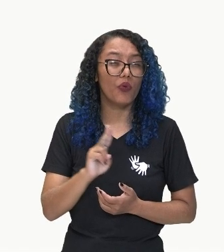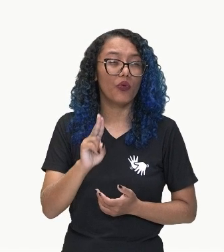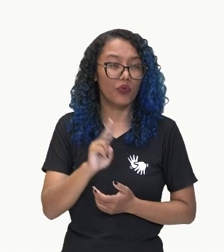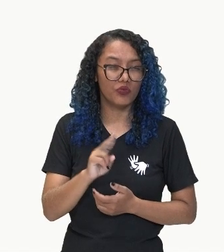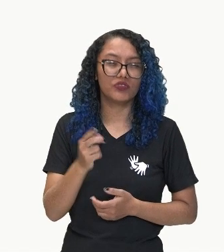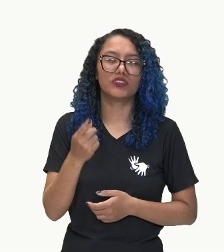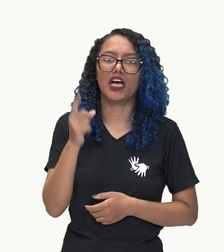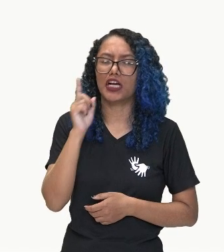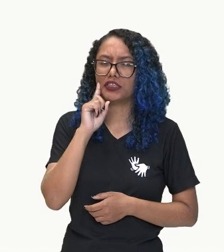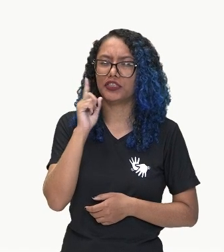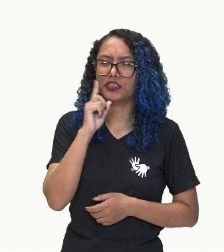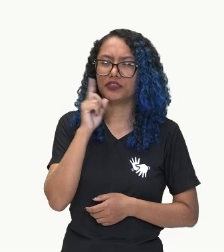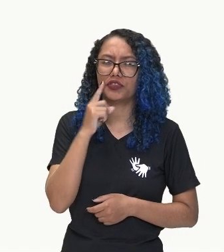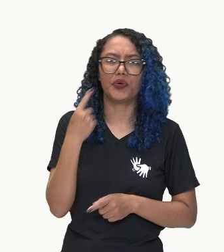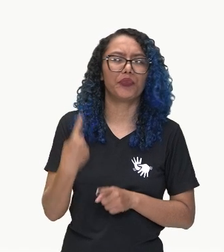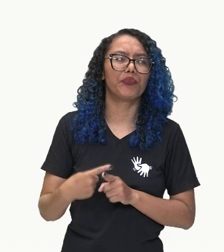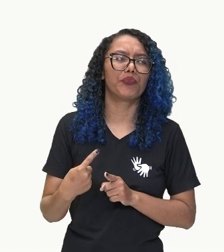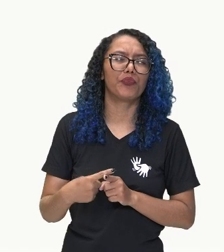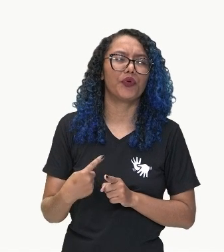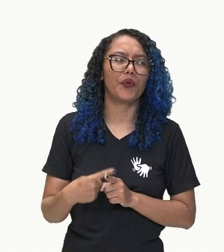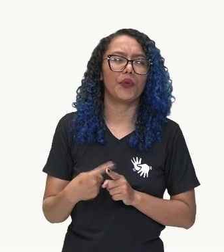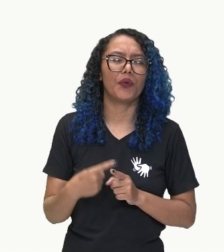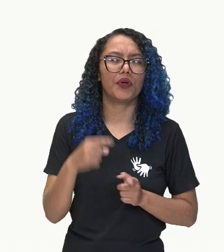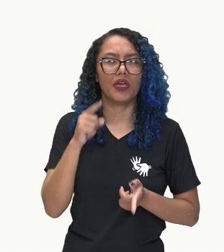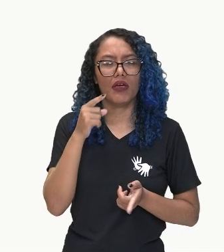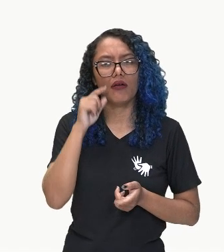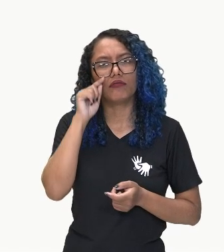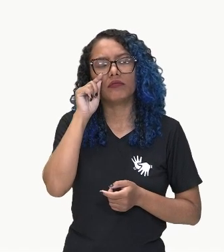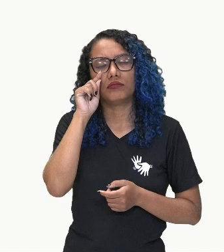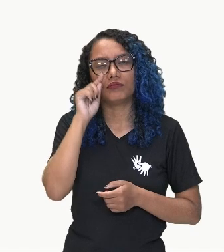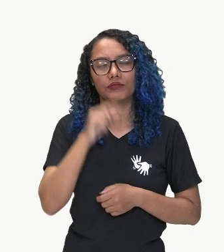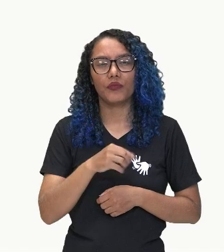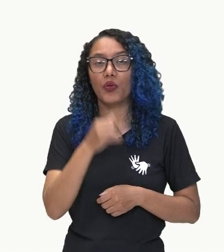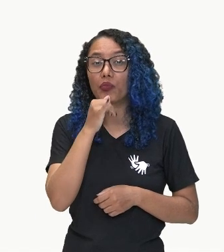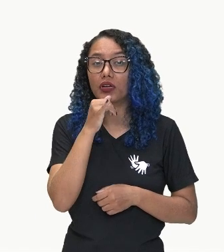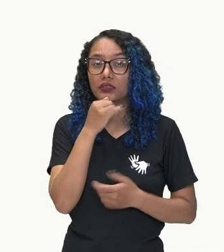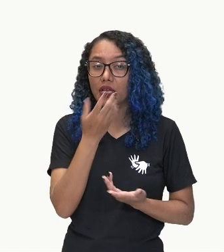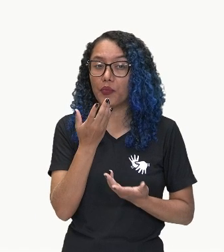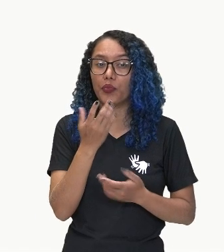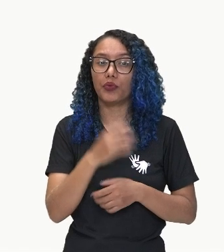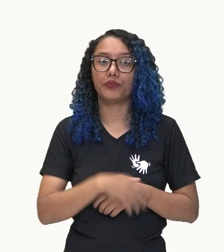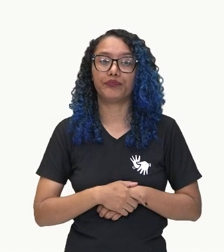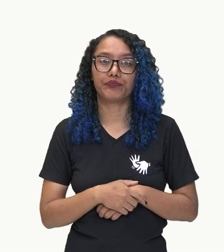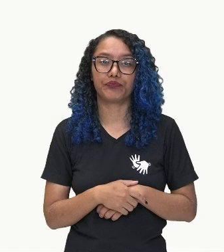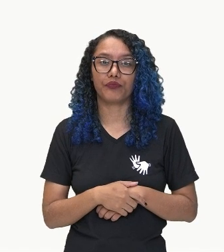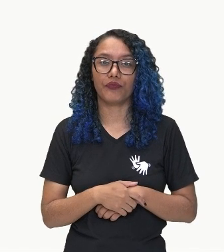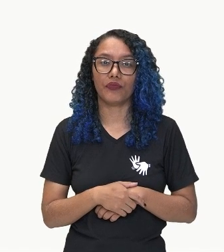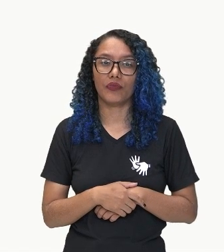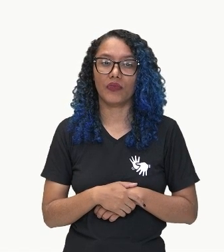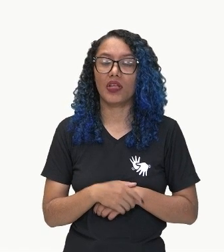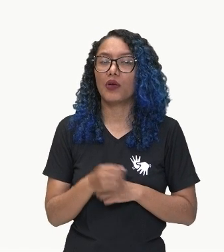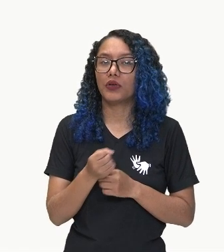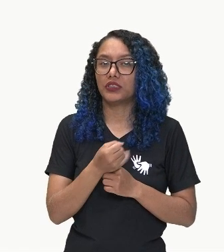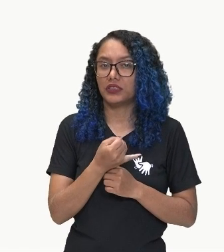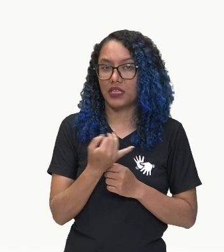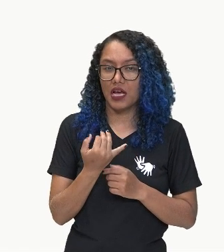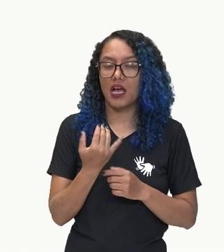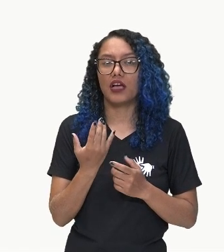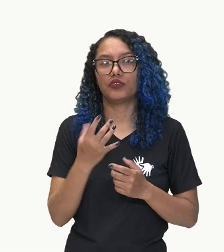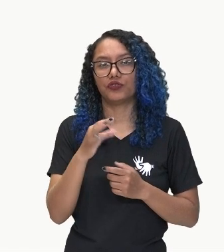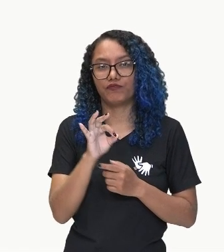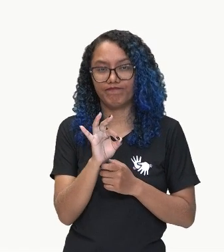nosso dia a dia, por quê? Porque ele aparece em situação de medidas, a questão da moeda brasileira, que é o